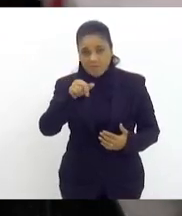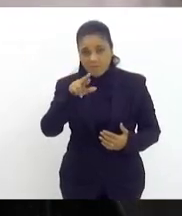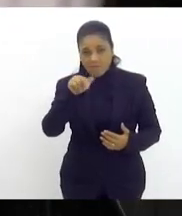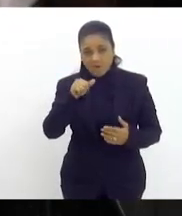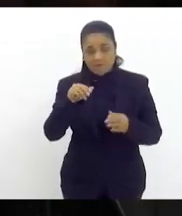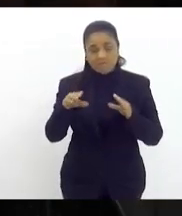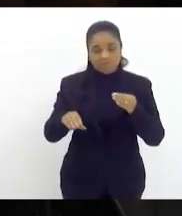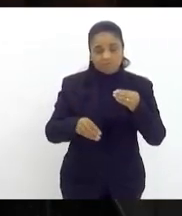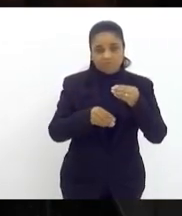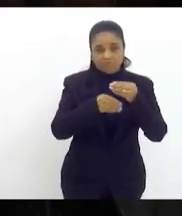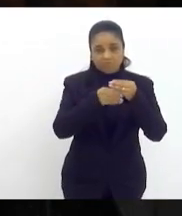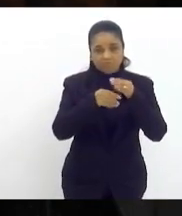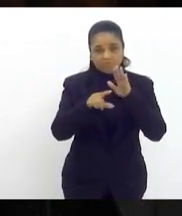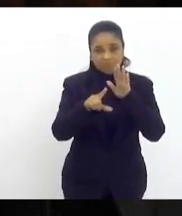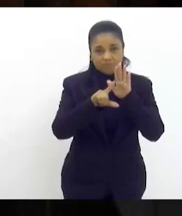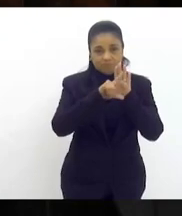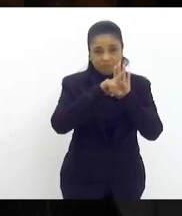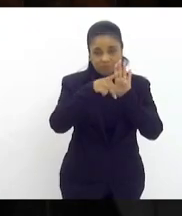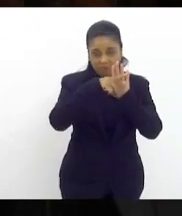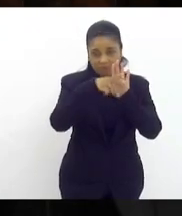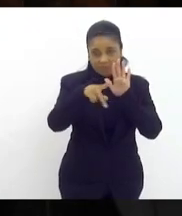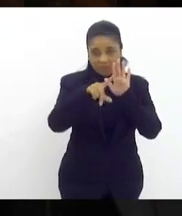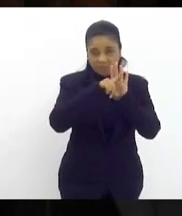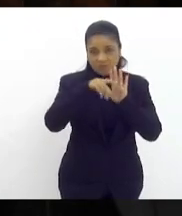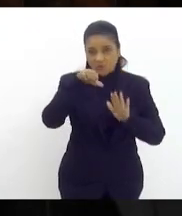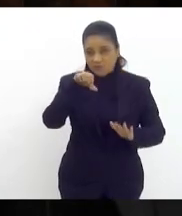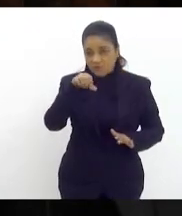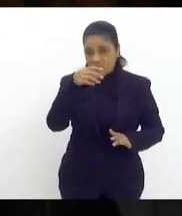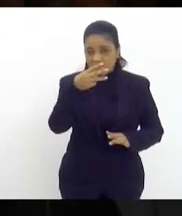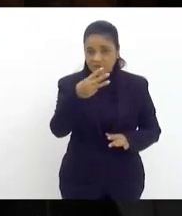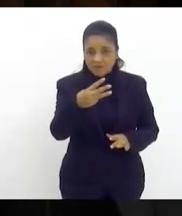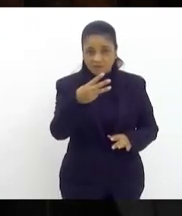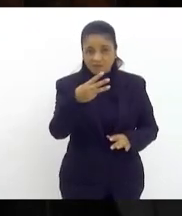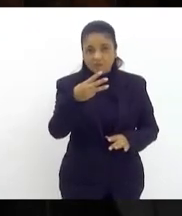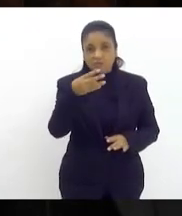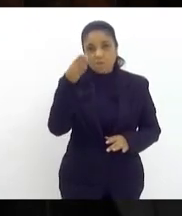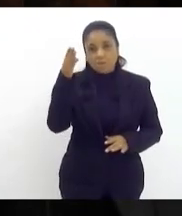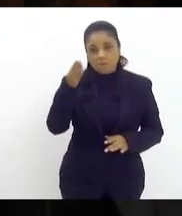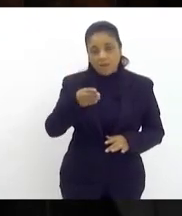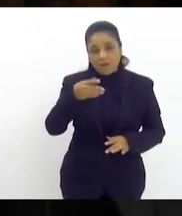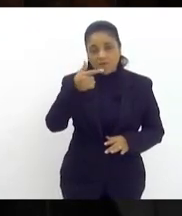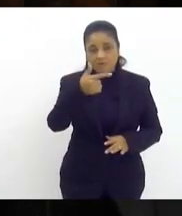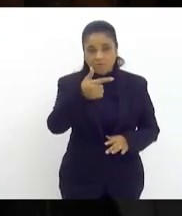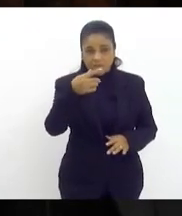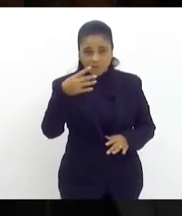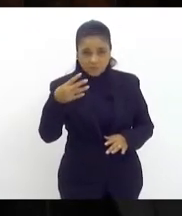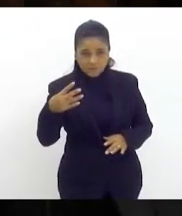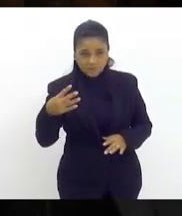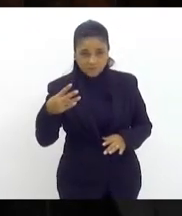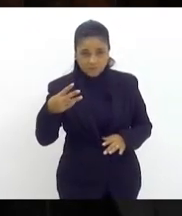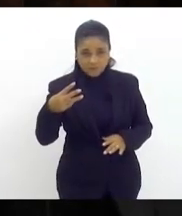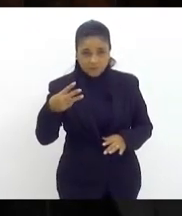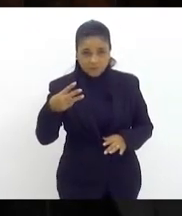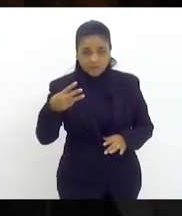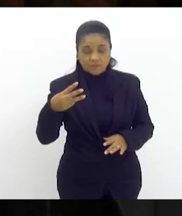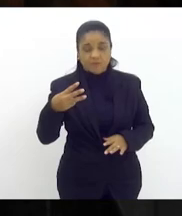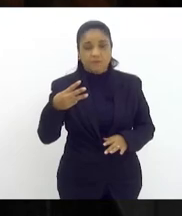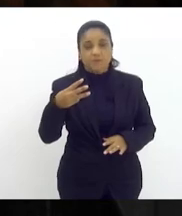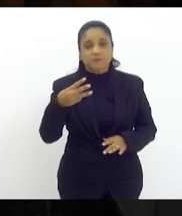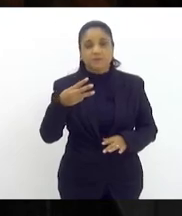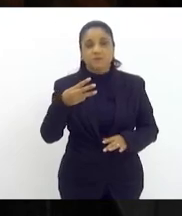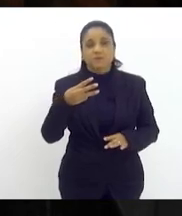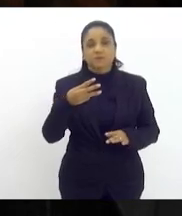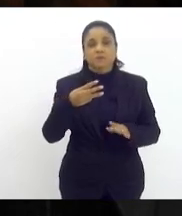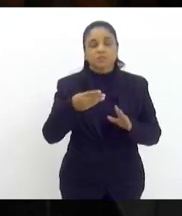93 de 2023 que institui o